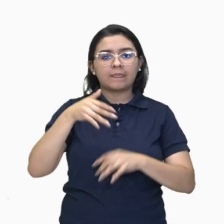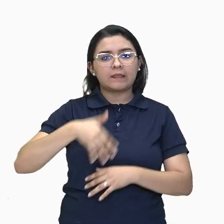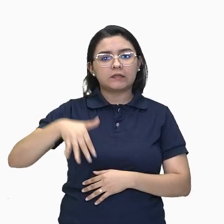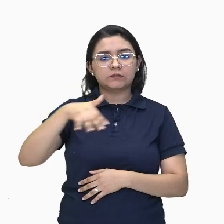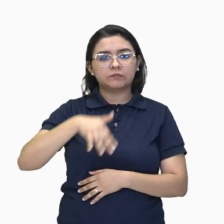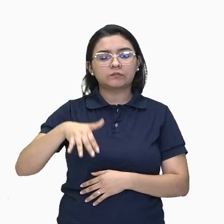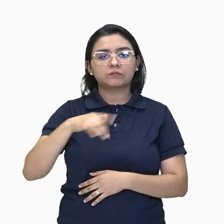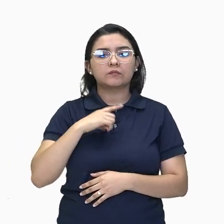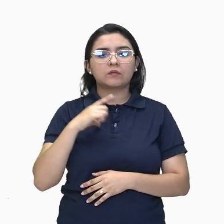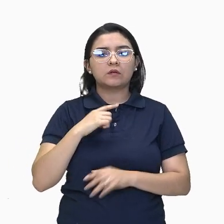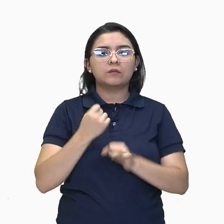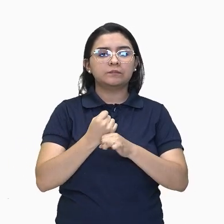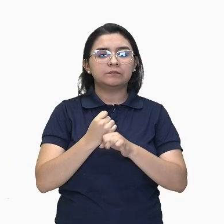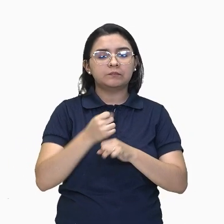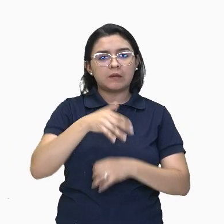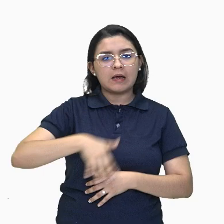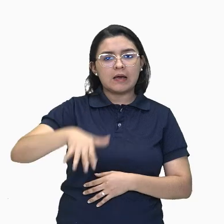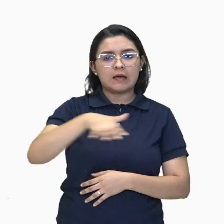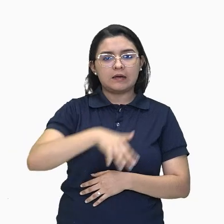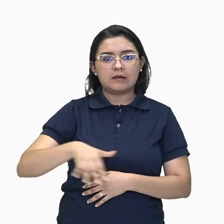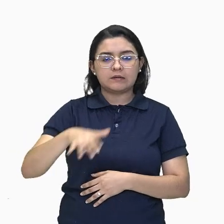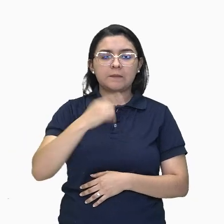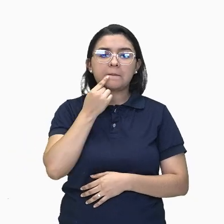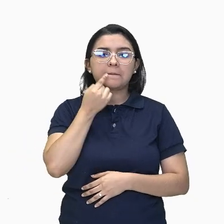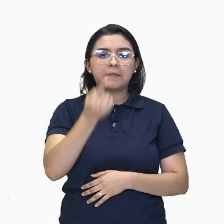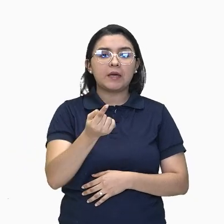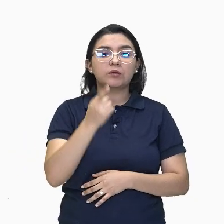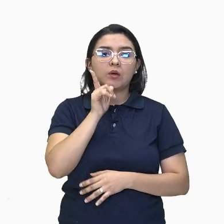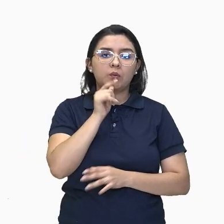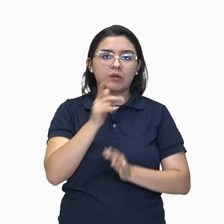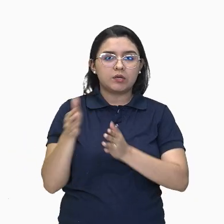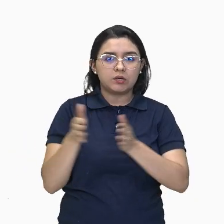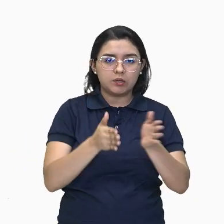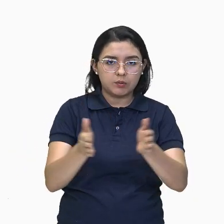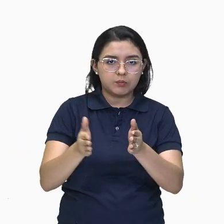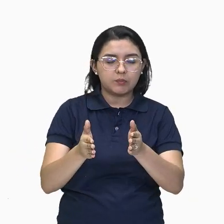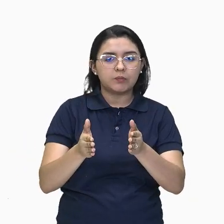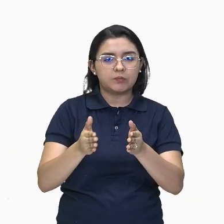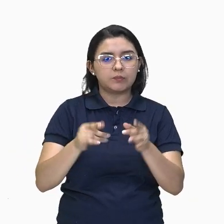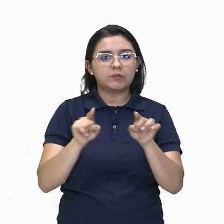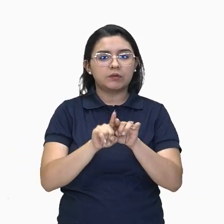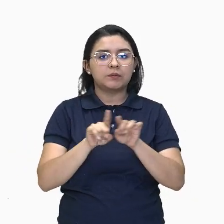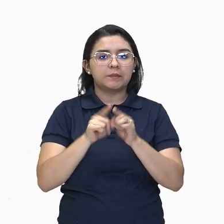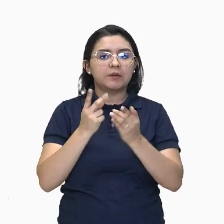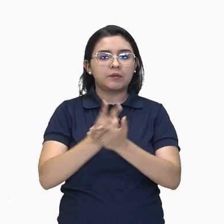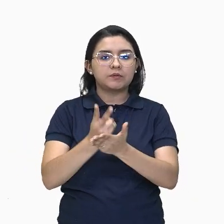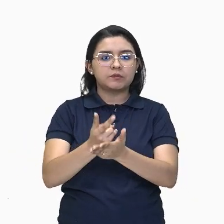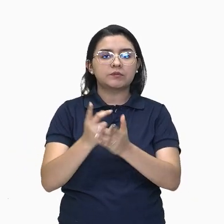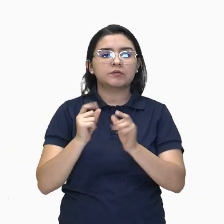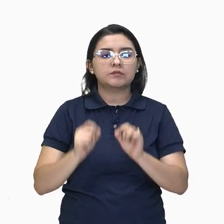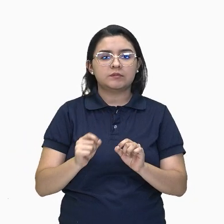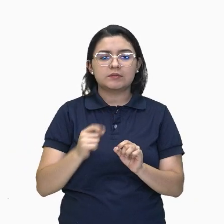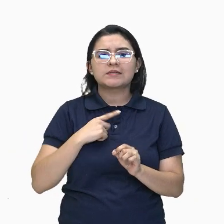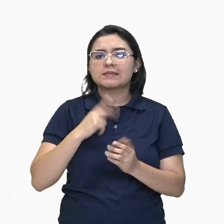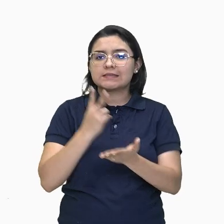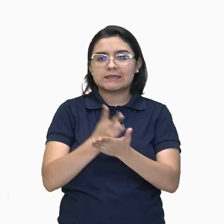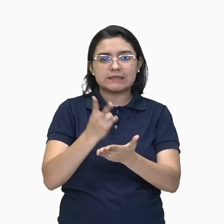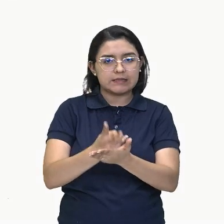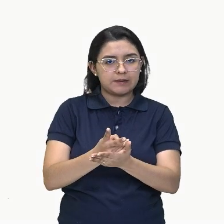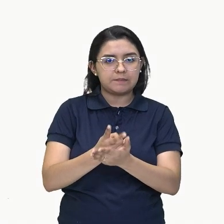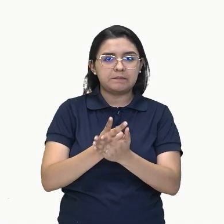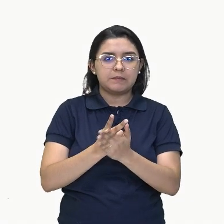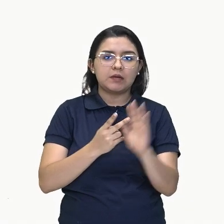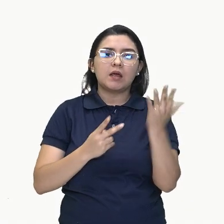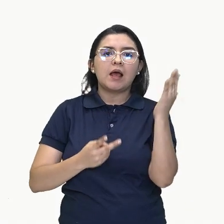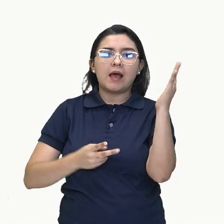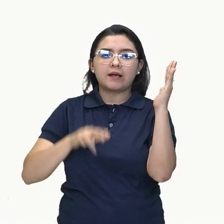gente, ela ocupa as áreas mais próximas aos rios e ela permanece constantemente, tá